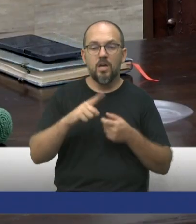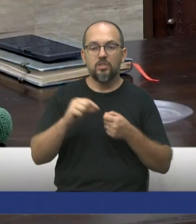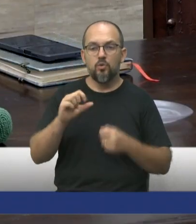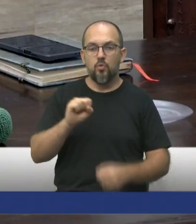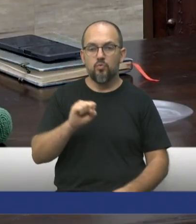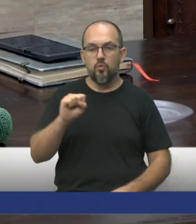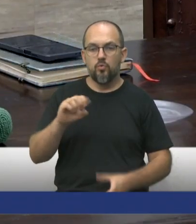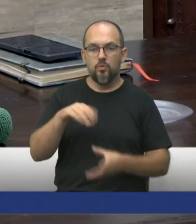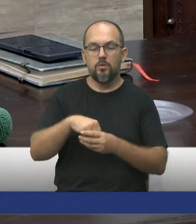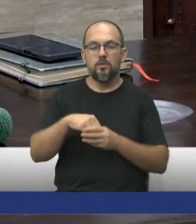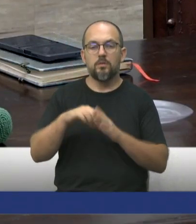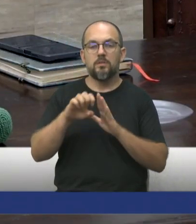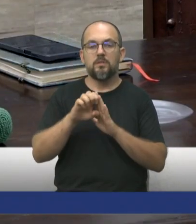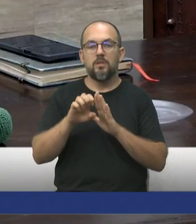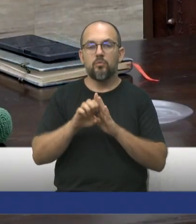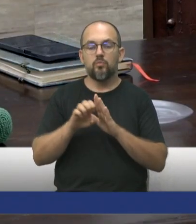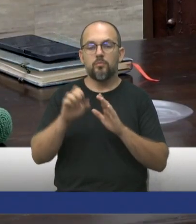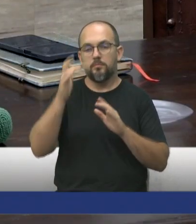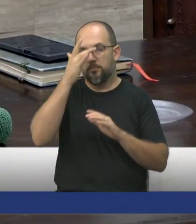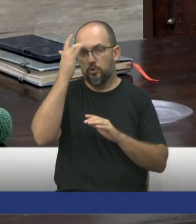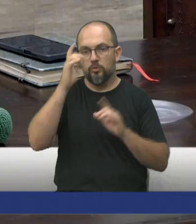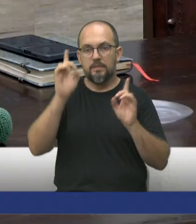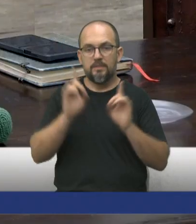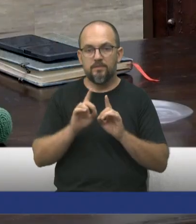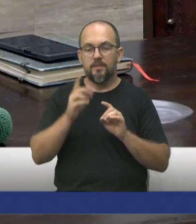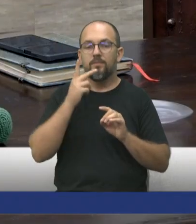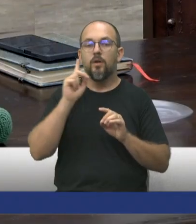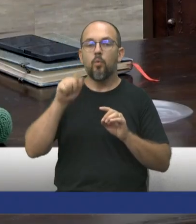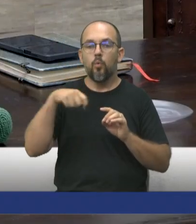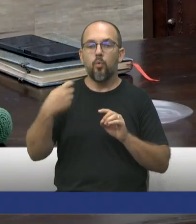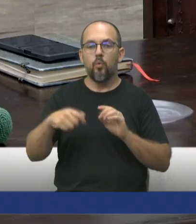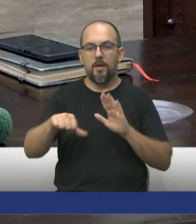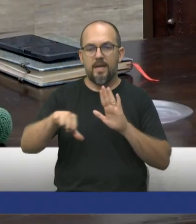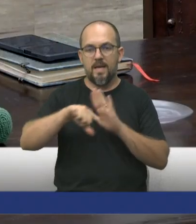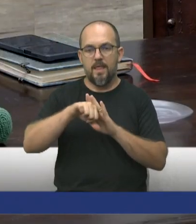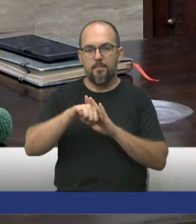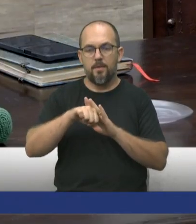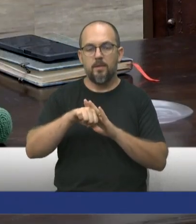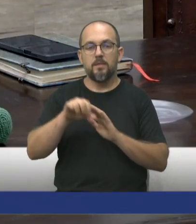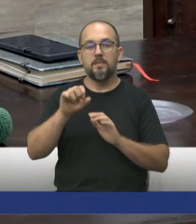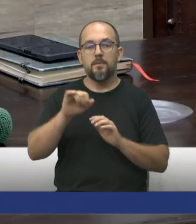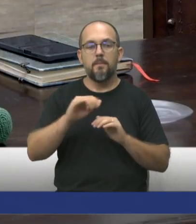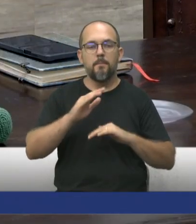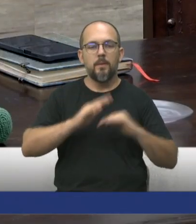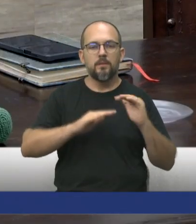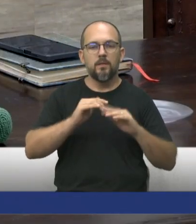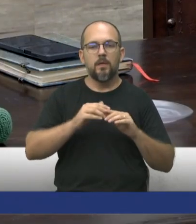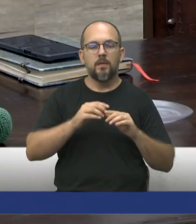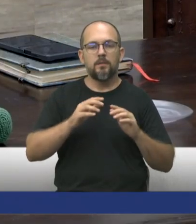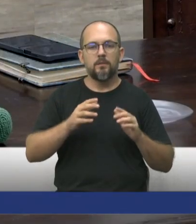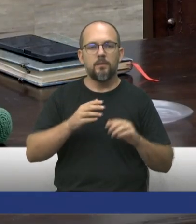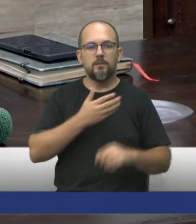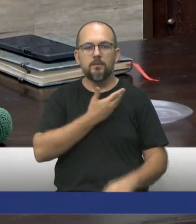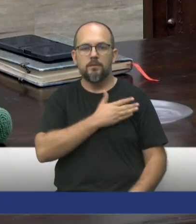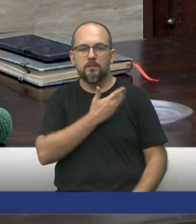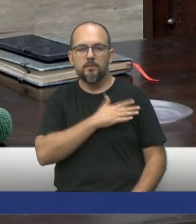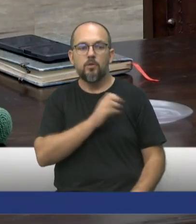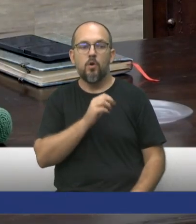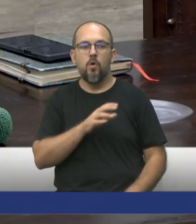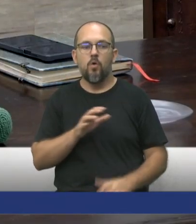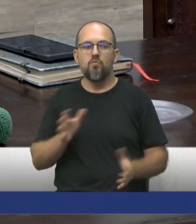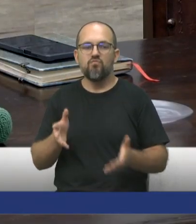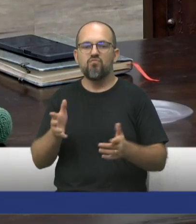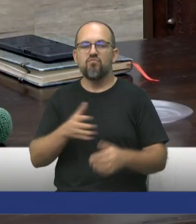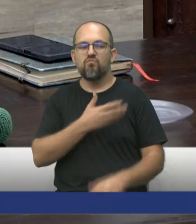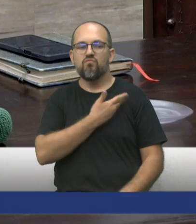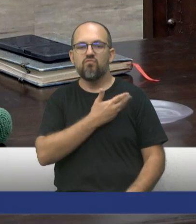88 do Estatuto da Pessoa com Deficiência considera crime praticar, induzir ou incitar a discriminação contra a